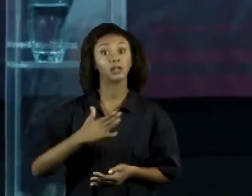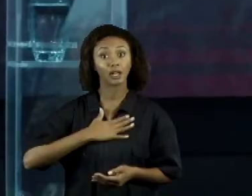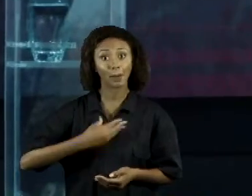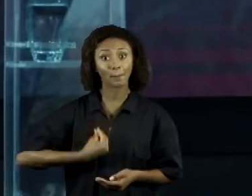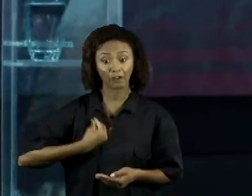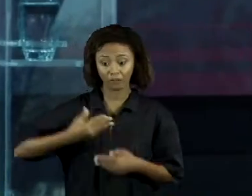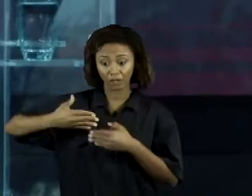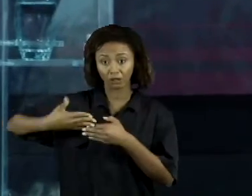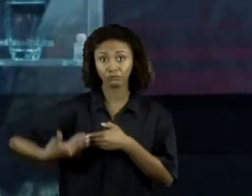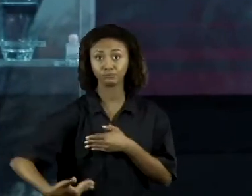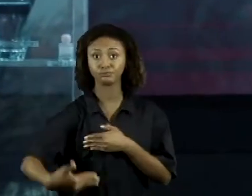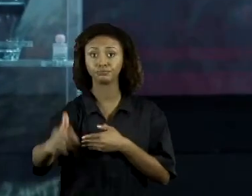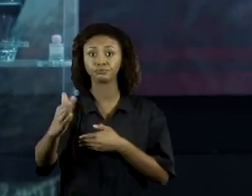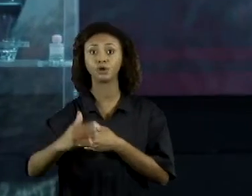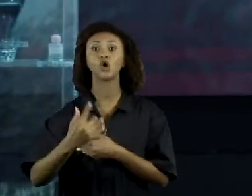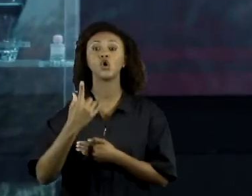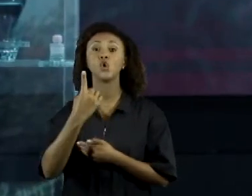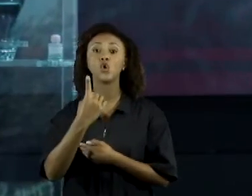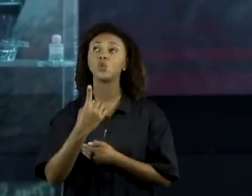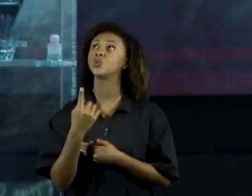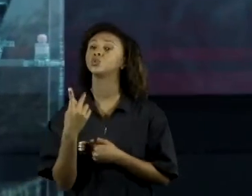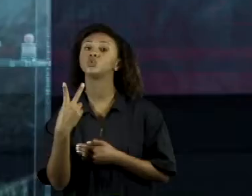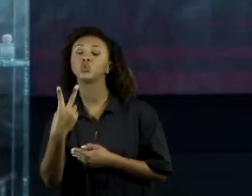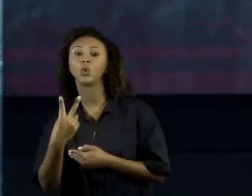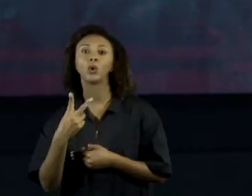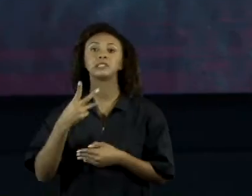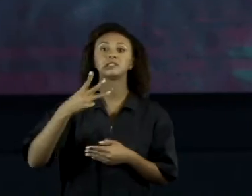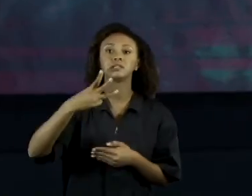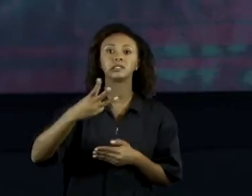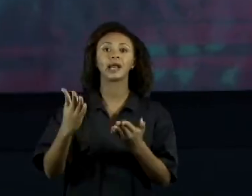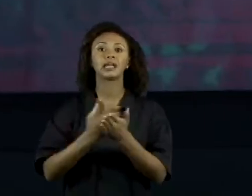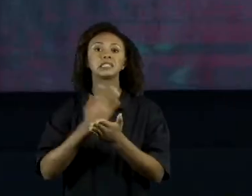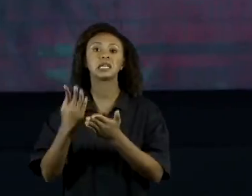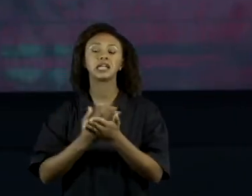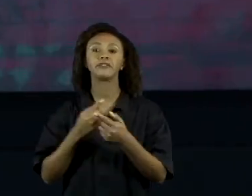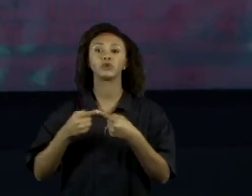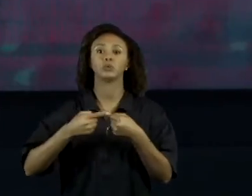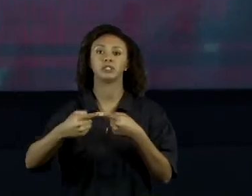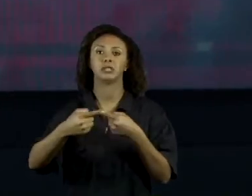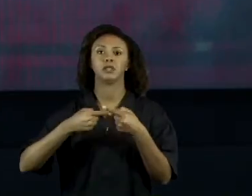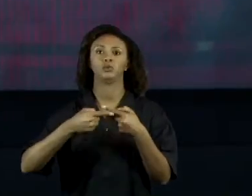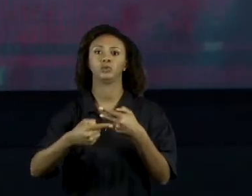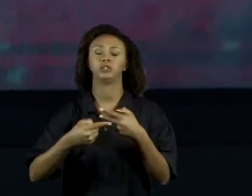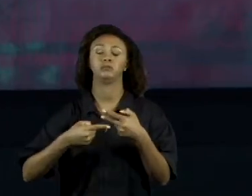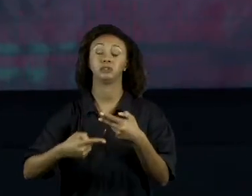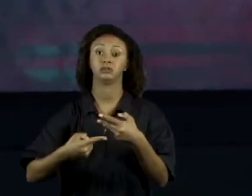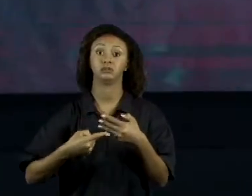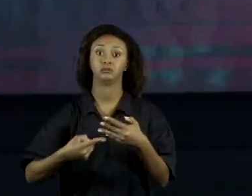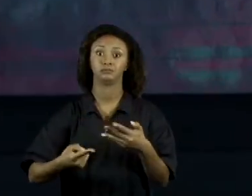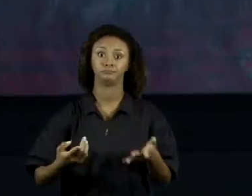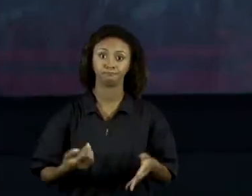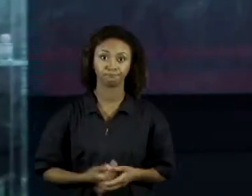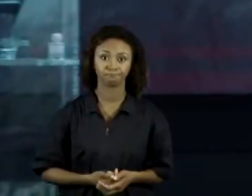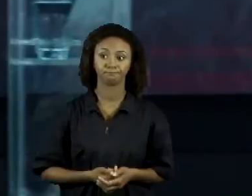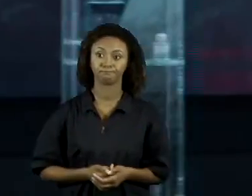inteira eu li de 2 a 3 livros por semana.